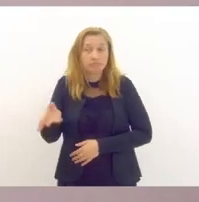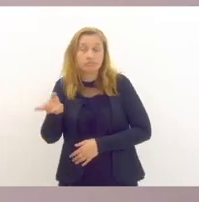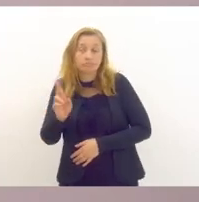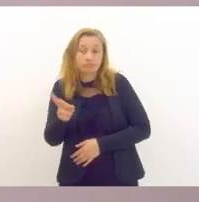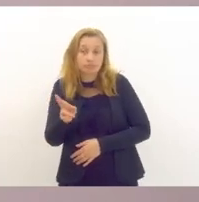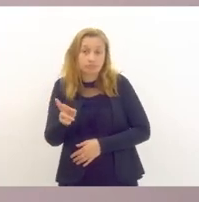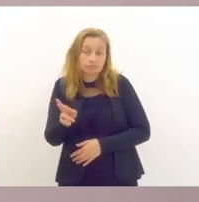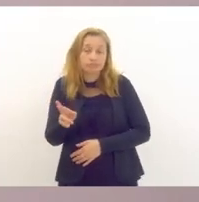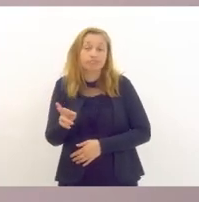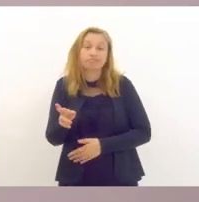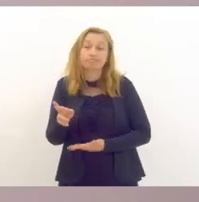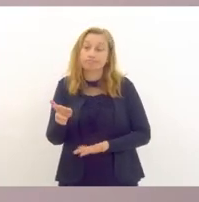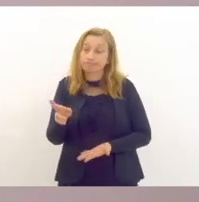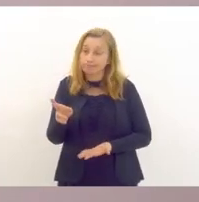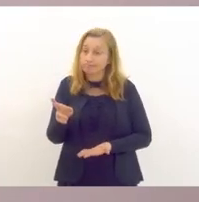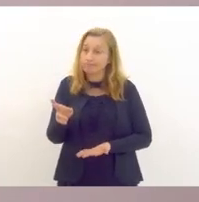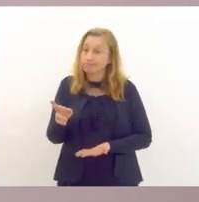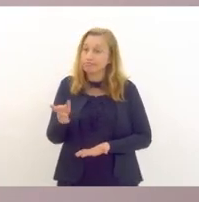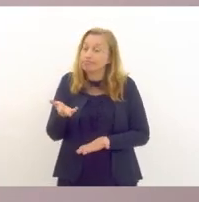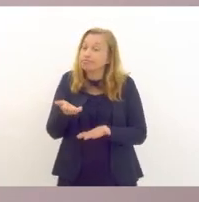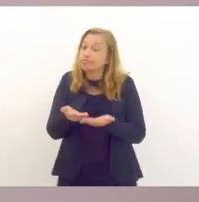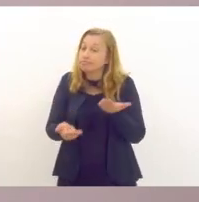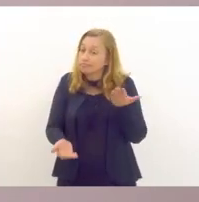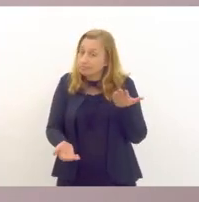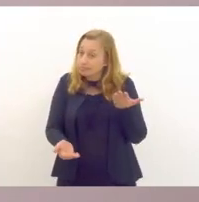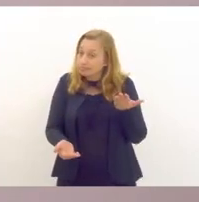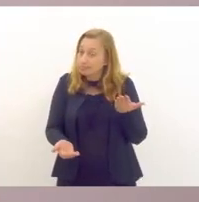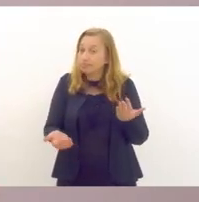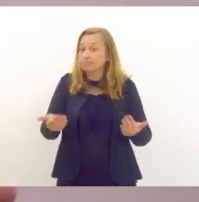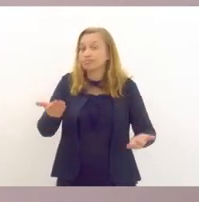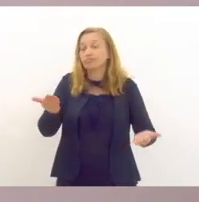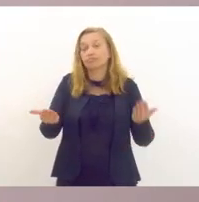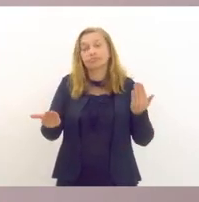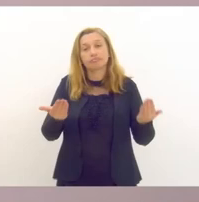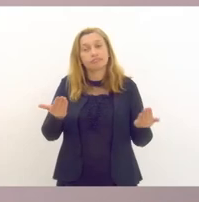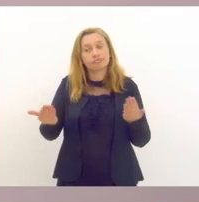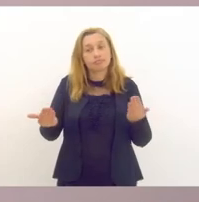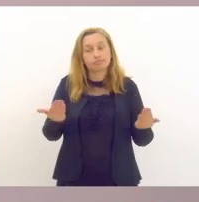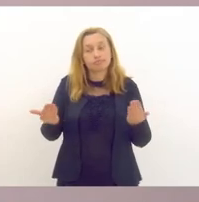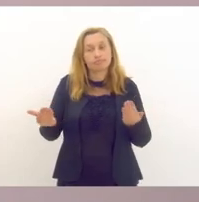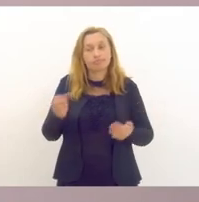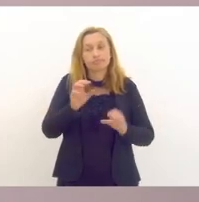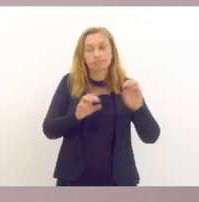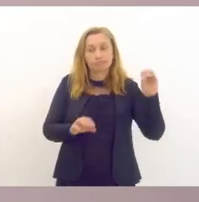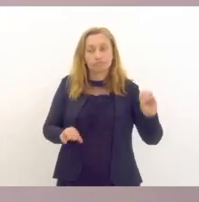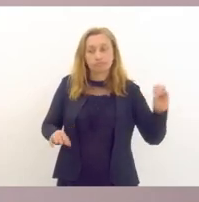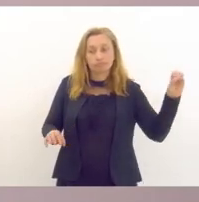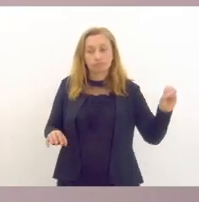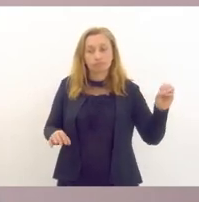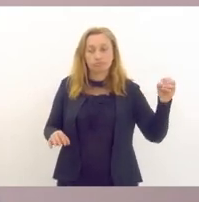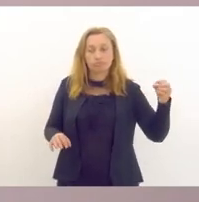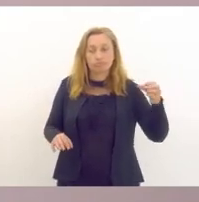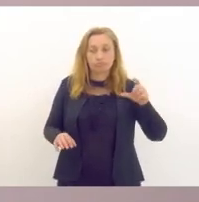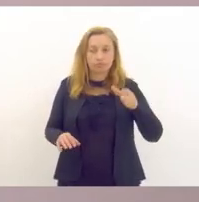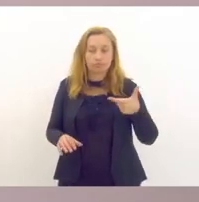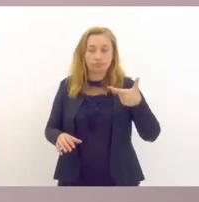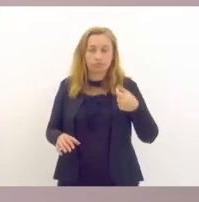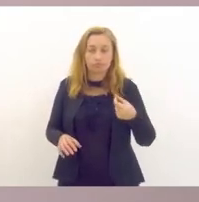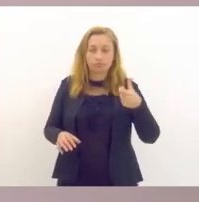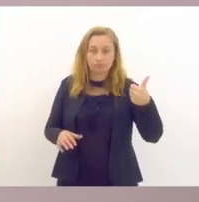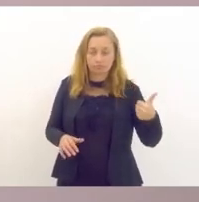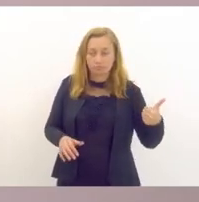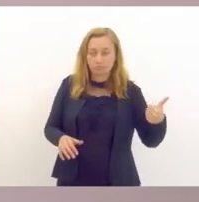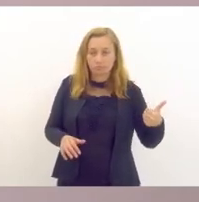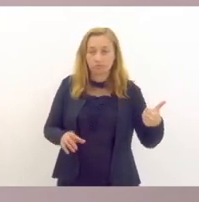nominais foi a queda da receita comparada com outubro de 21 sem correção do